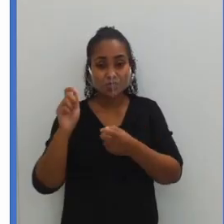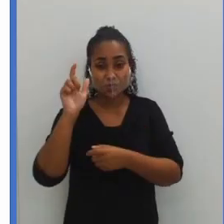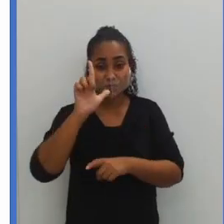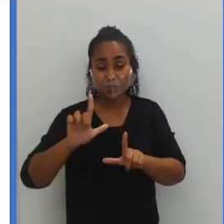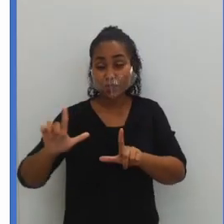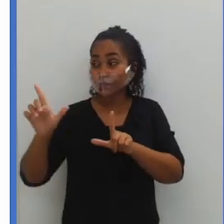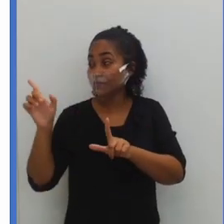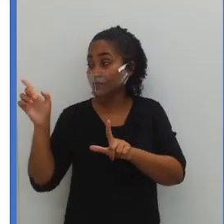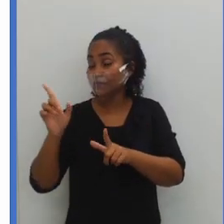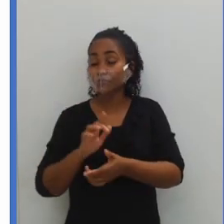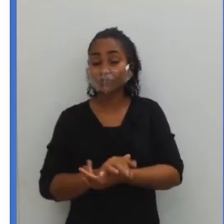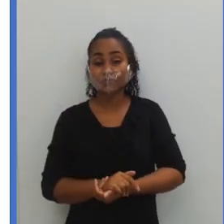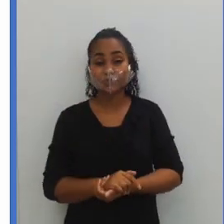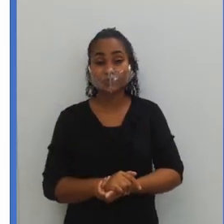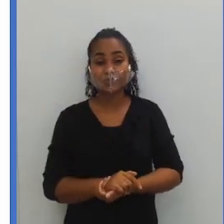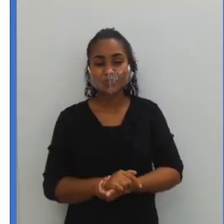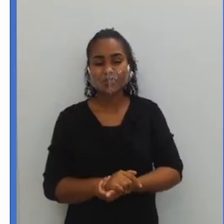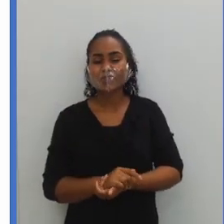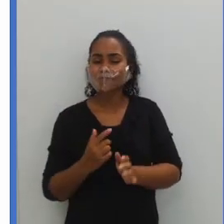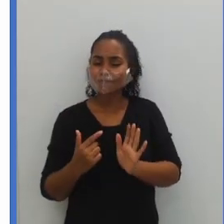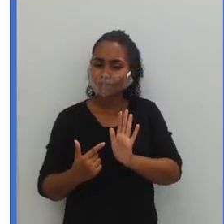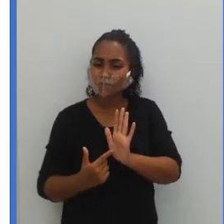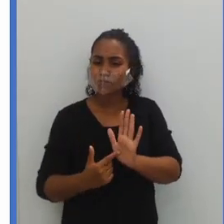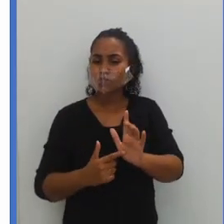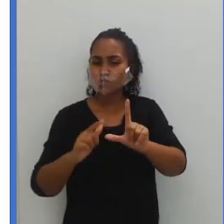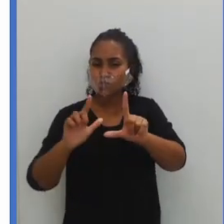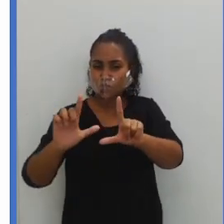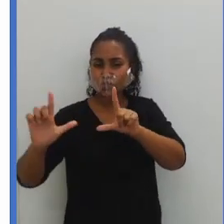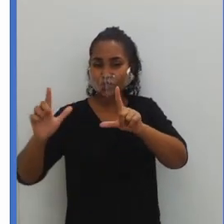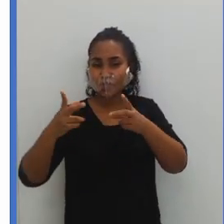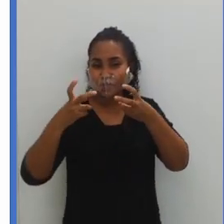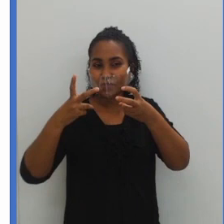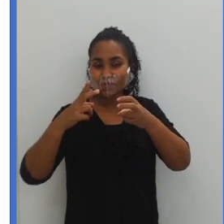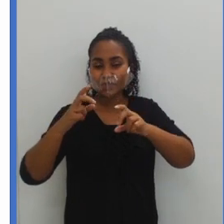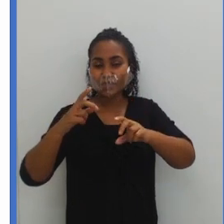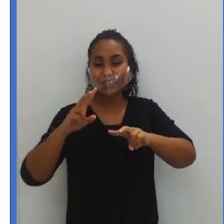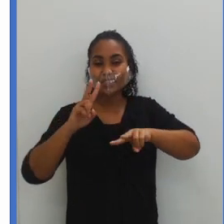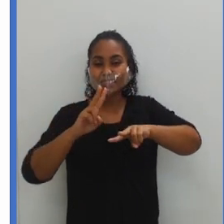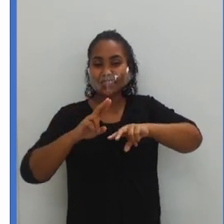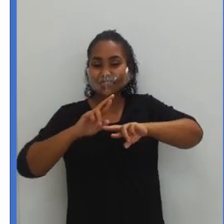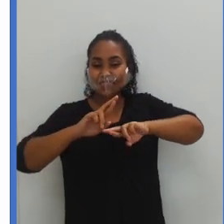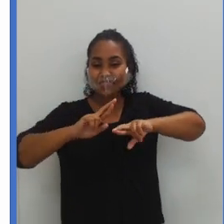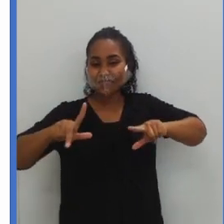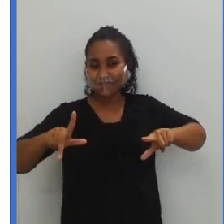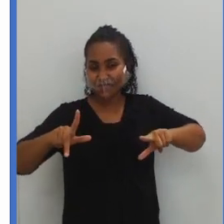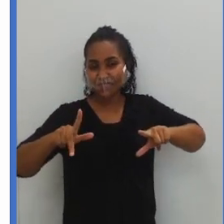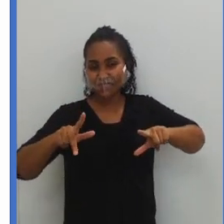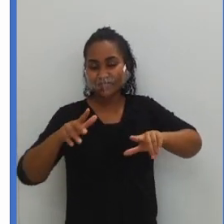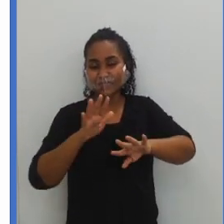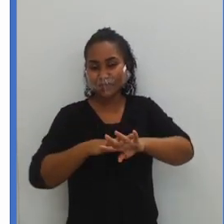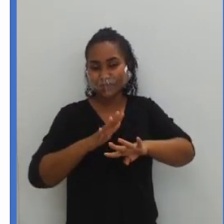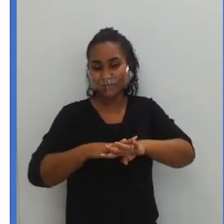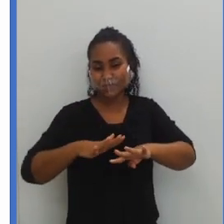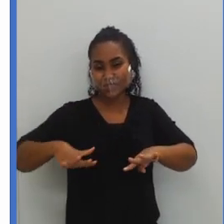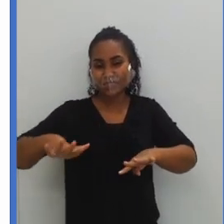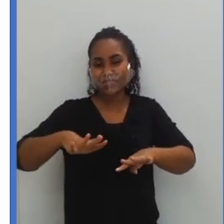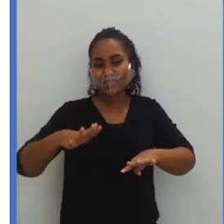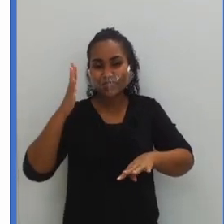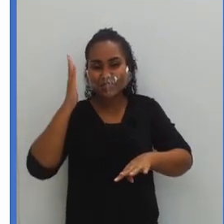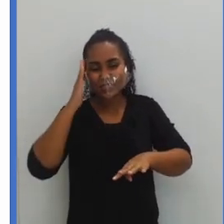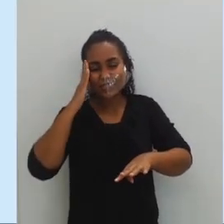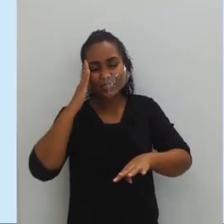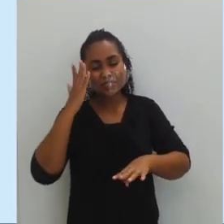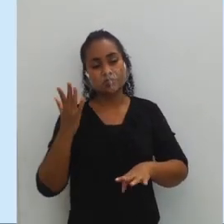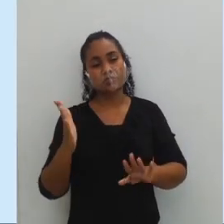Observa a imagem que está apresentando para vocês aí na tela. Eu fiz questão de colocar o símbolo de diferença da matemática para que vocês